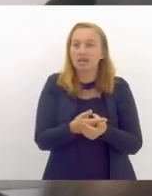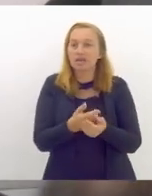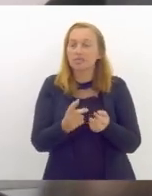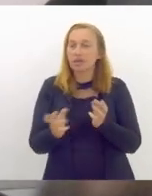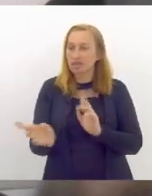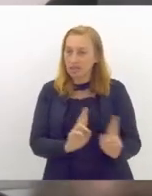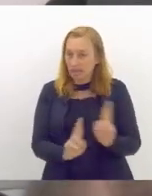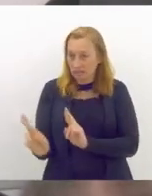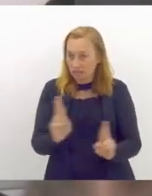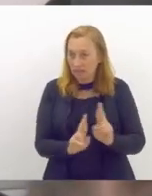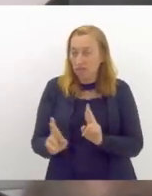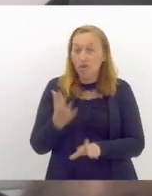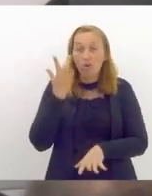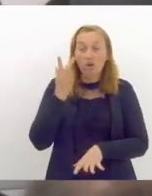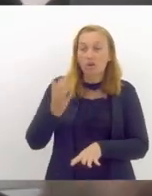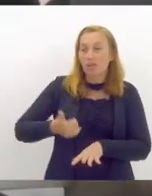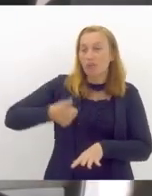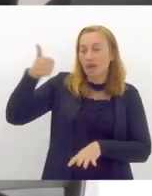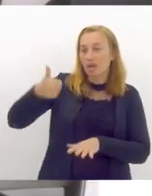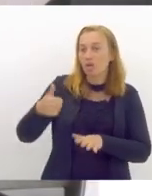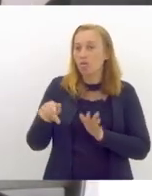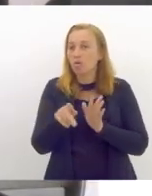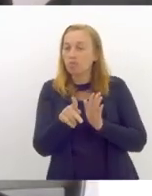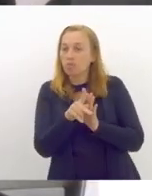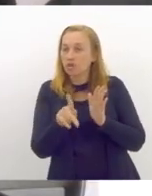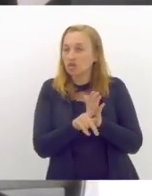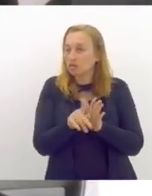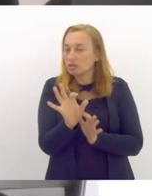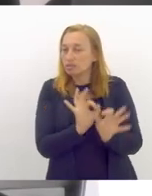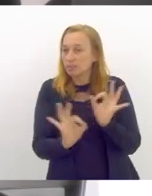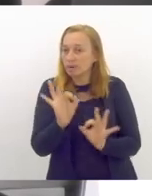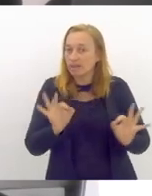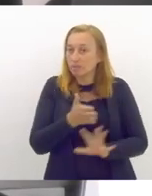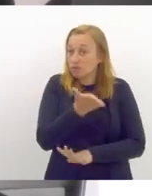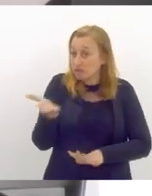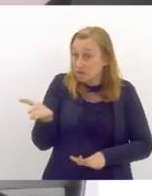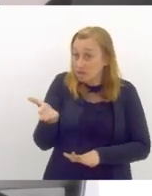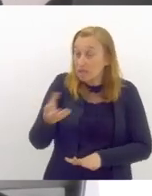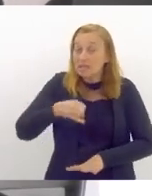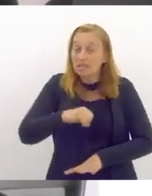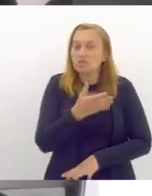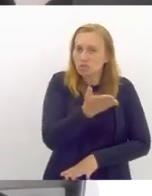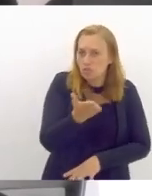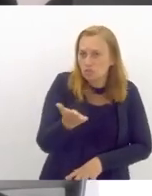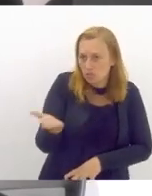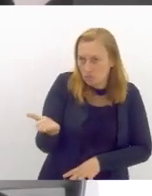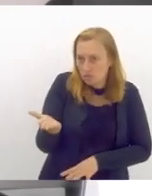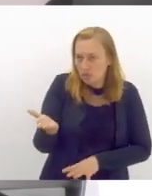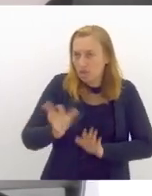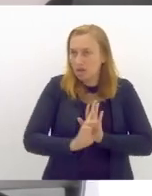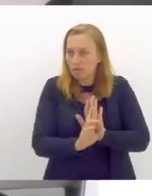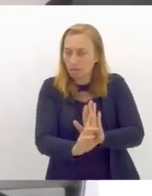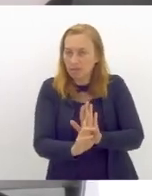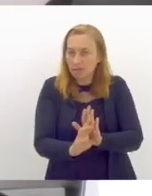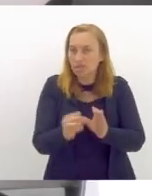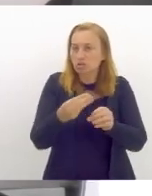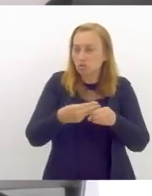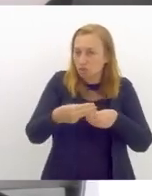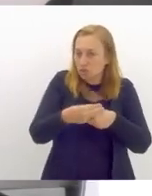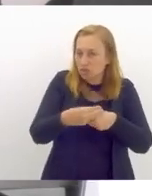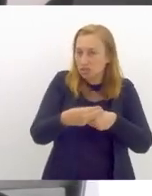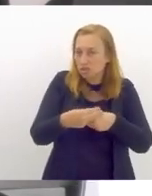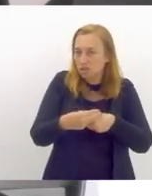esse melhor projeto tem que ser desenhado pelos senhores se os senhores que são os representantes dos Municípios